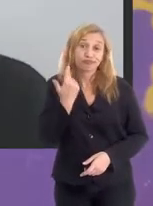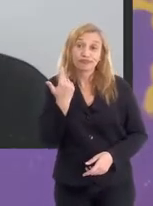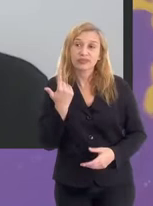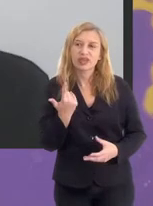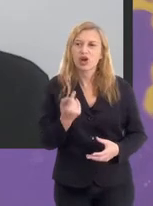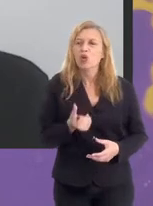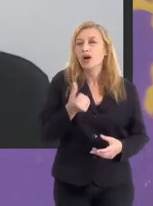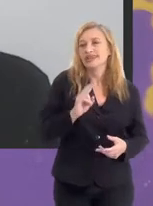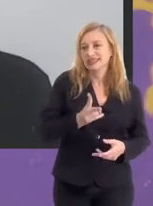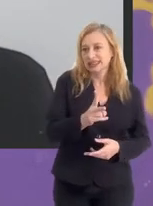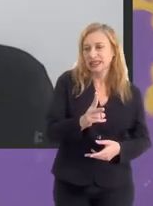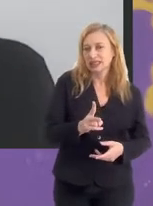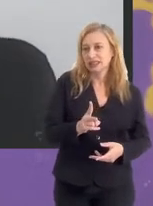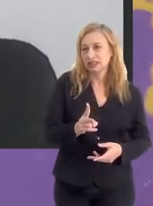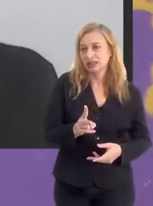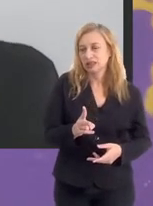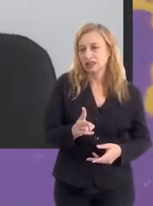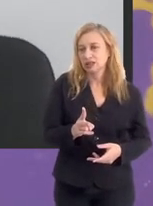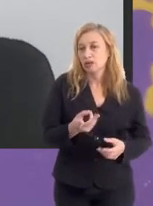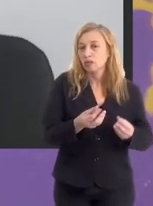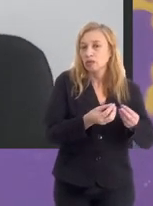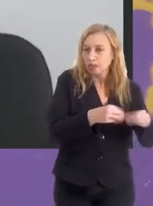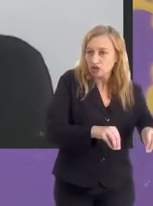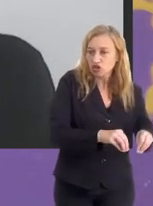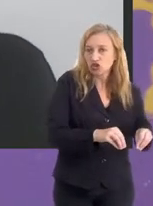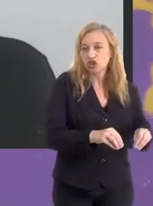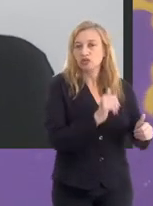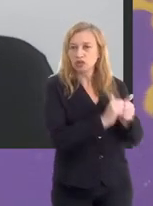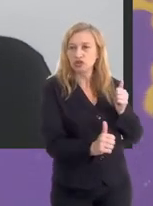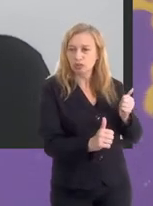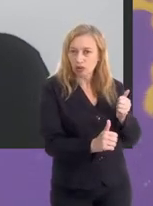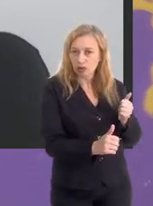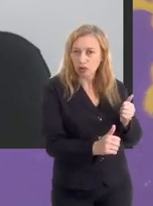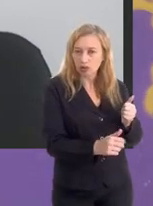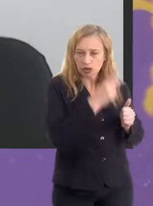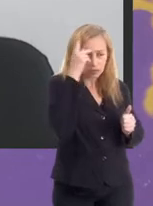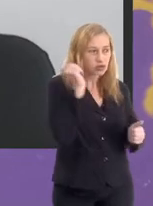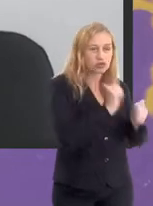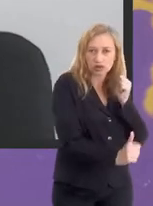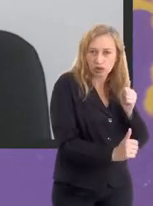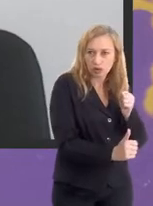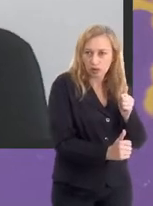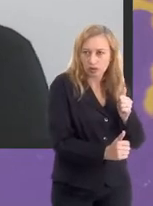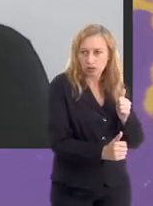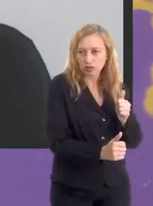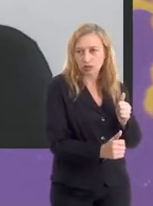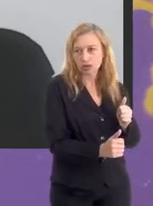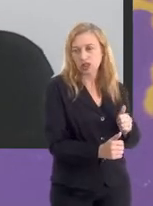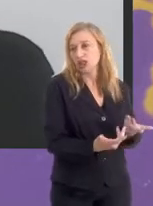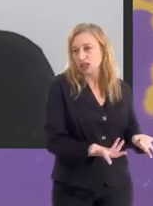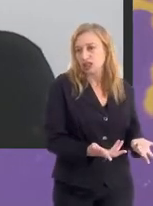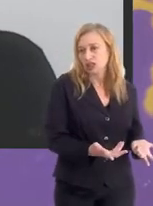normalmente é quase sempre não atingir o futebol ainda mais os clubes não atingir os jogadores né